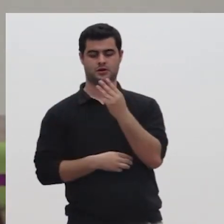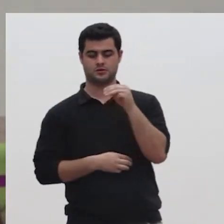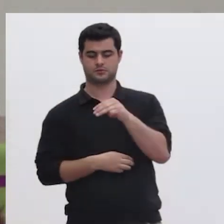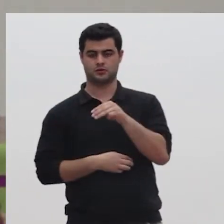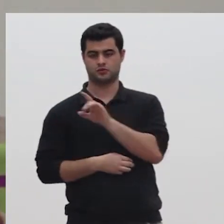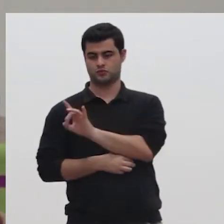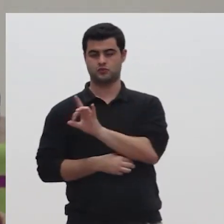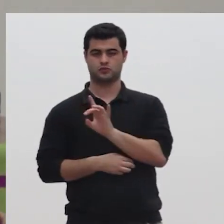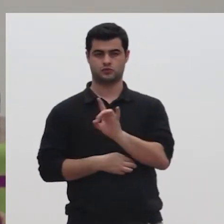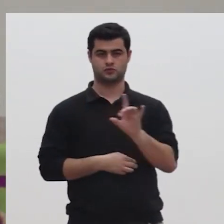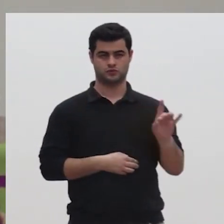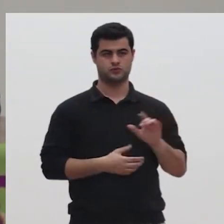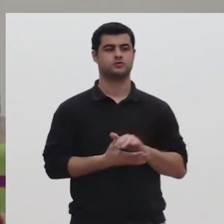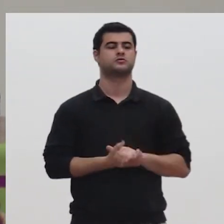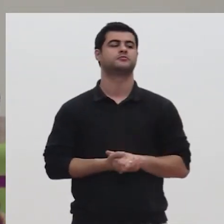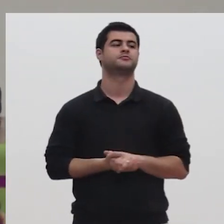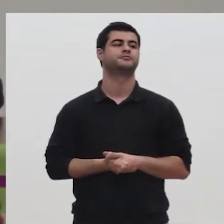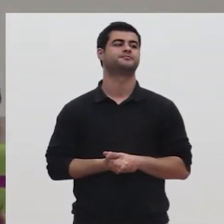cada.